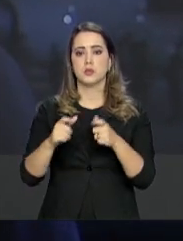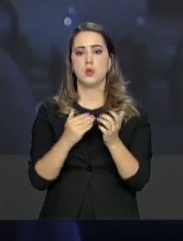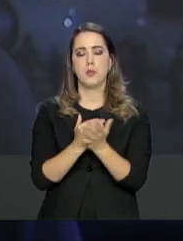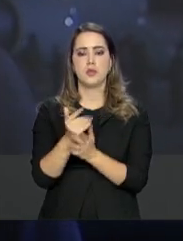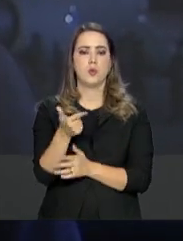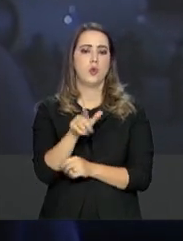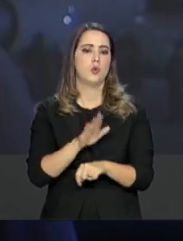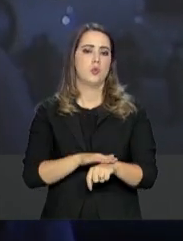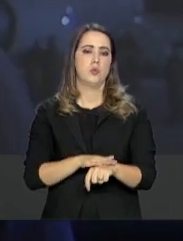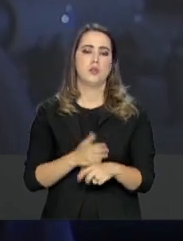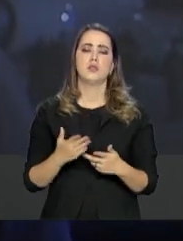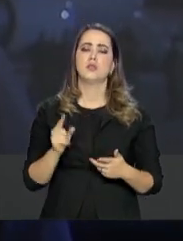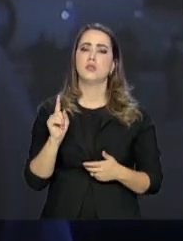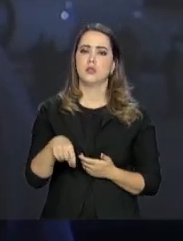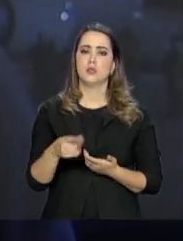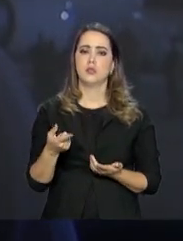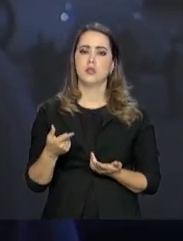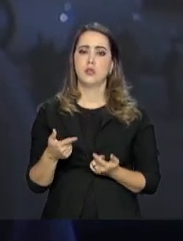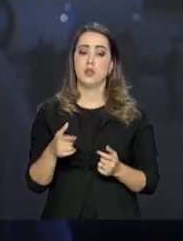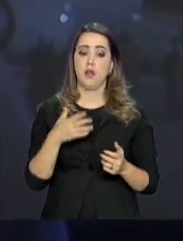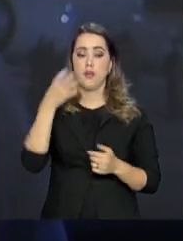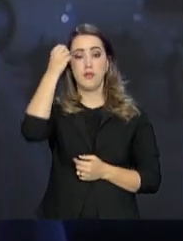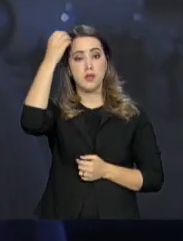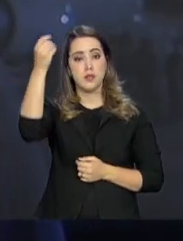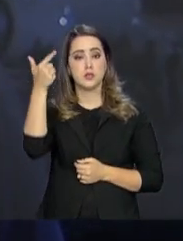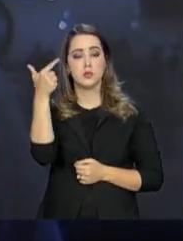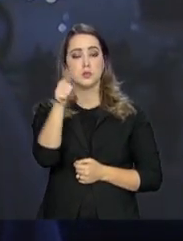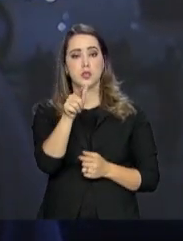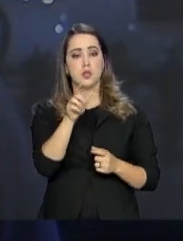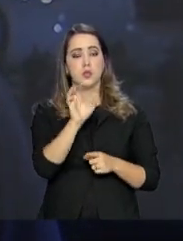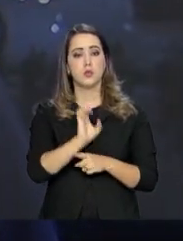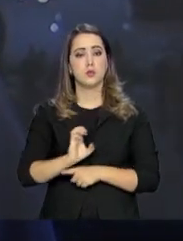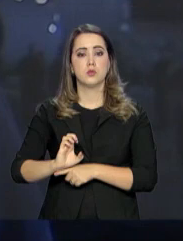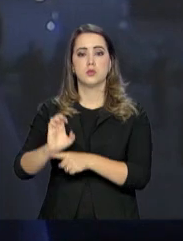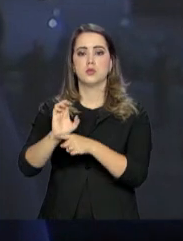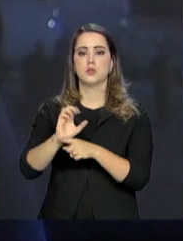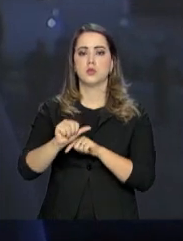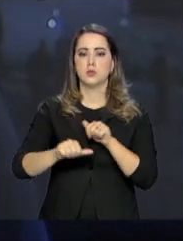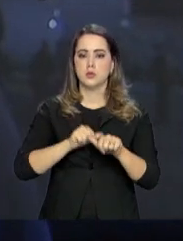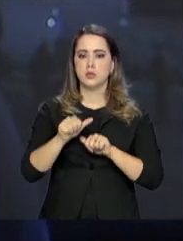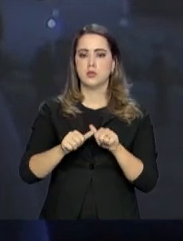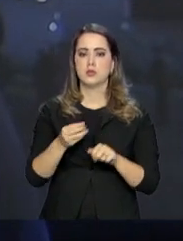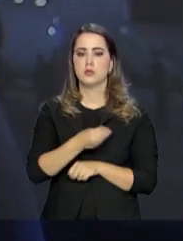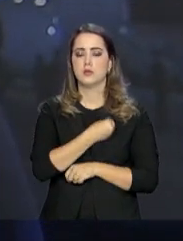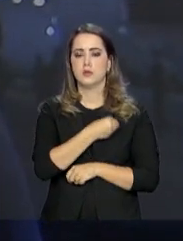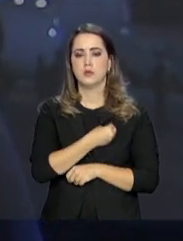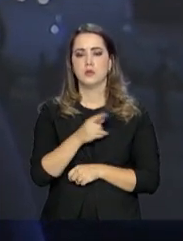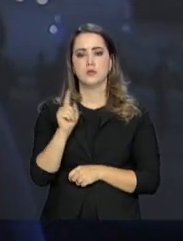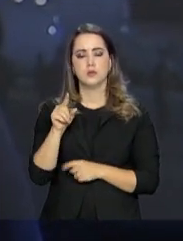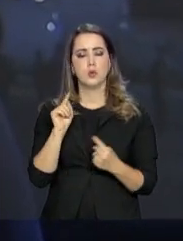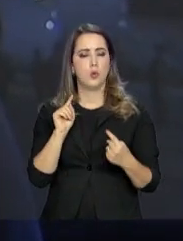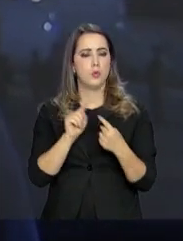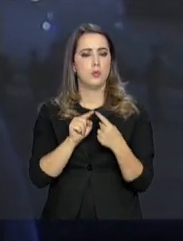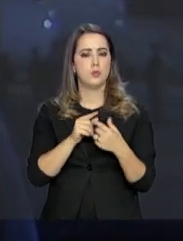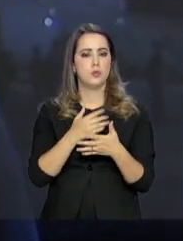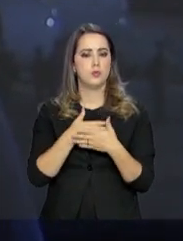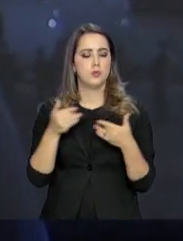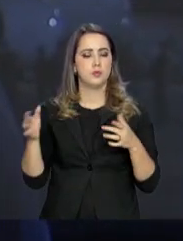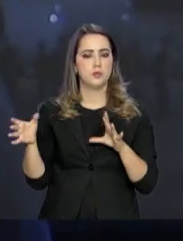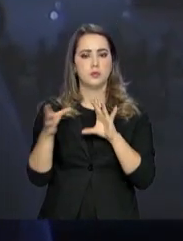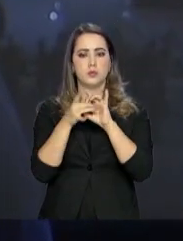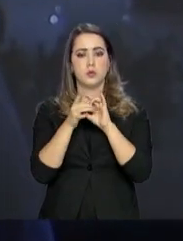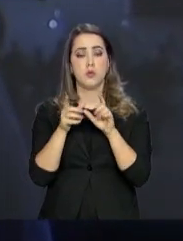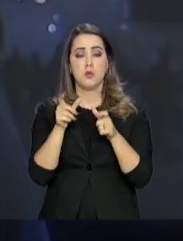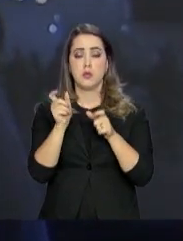que é justamente o deslocamento para uma outra cidade, para um outro estado, uma espécie de recomeço também, visando a melhor integração